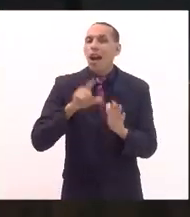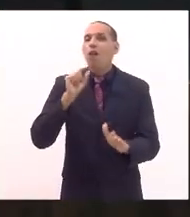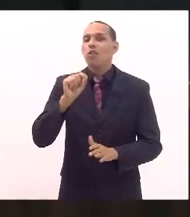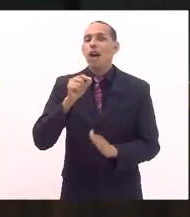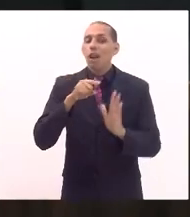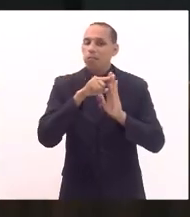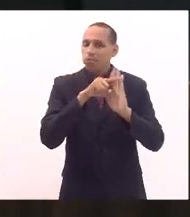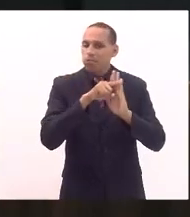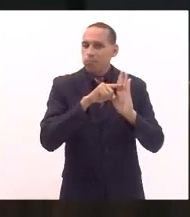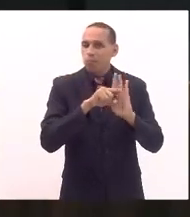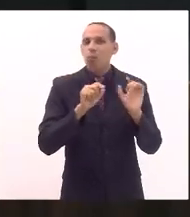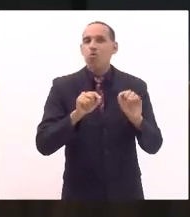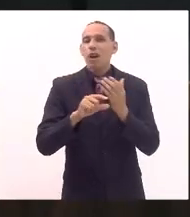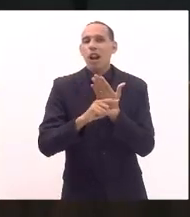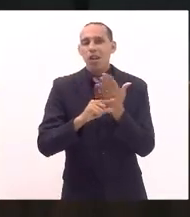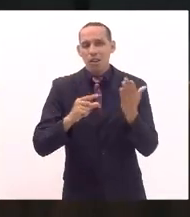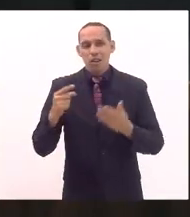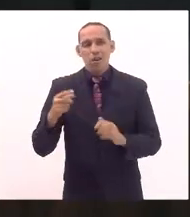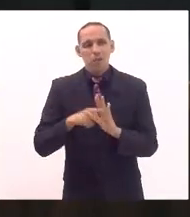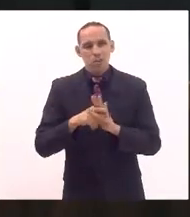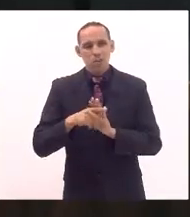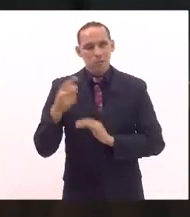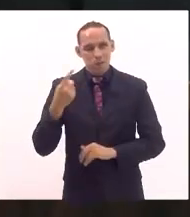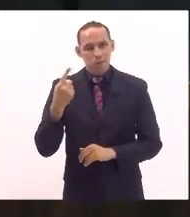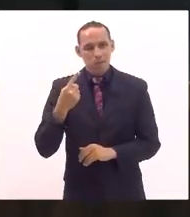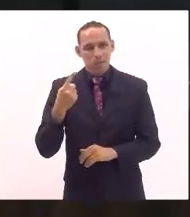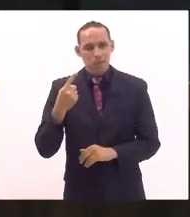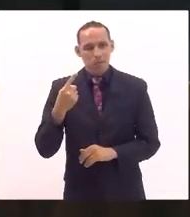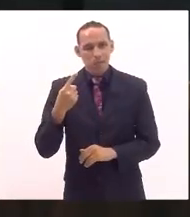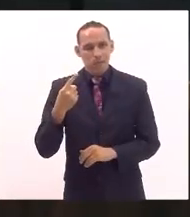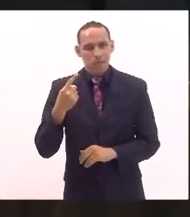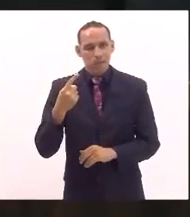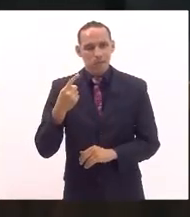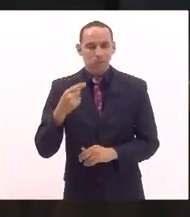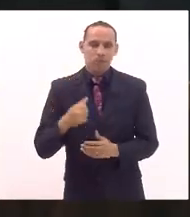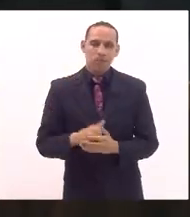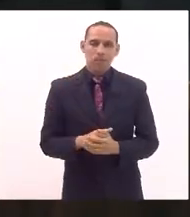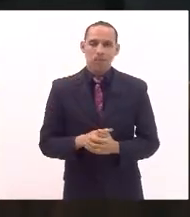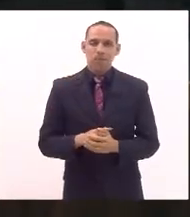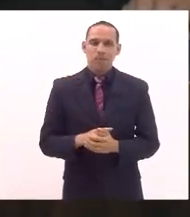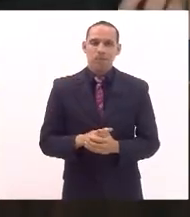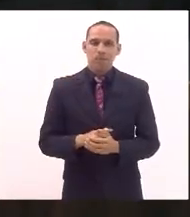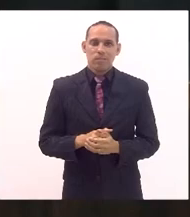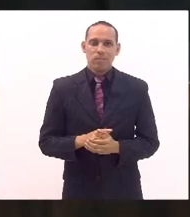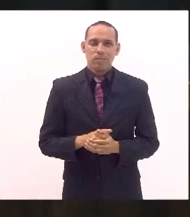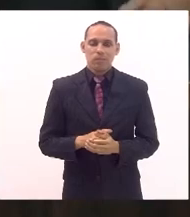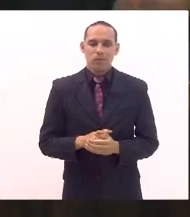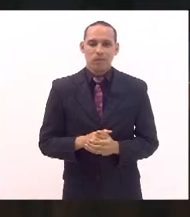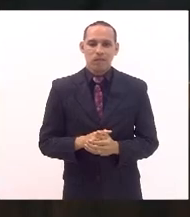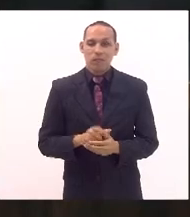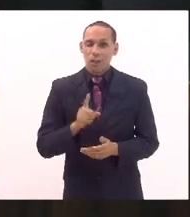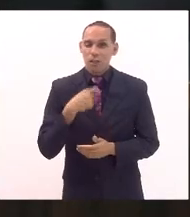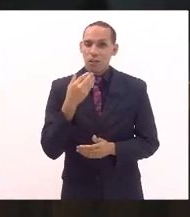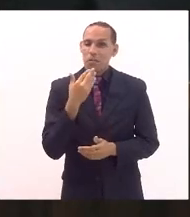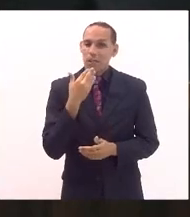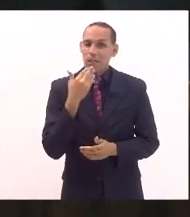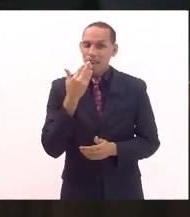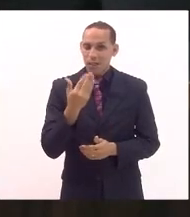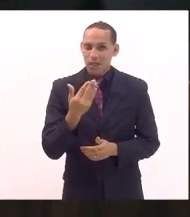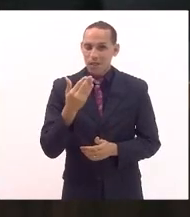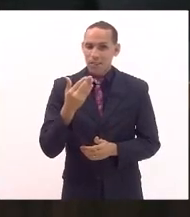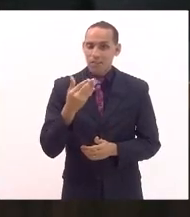que eu vou consultar também autora do primeiro projeto nós vamos fazer nós vamos fazer um apelo